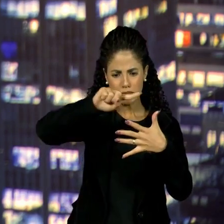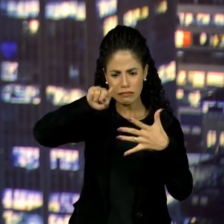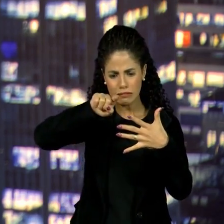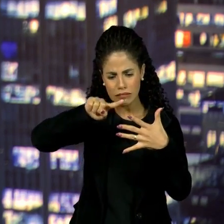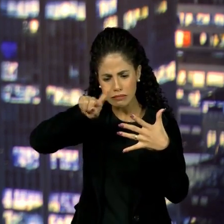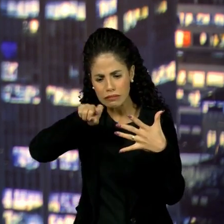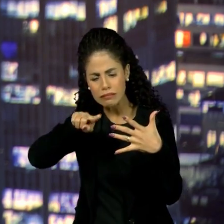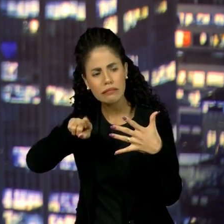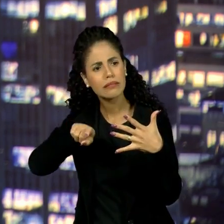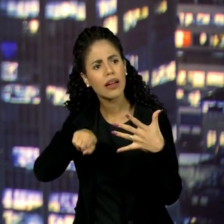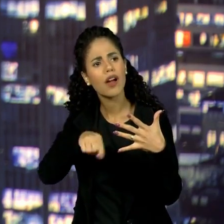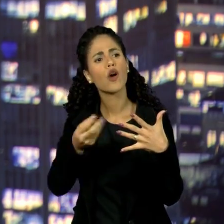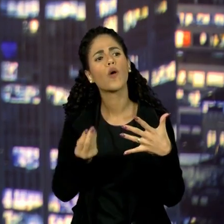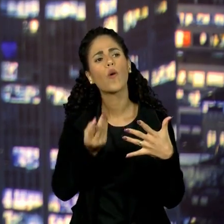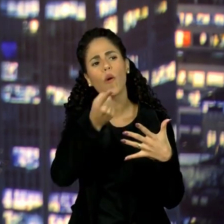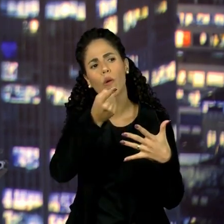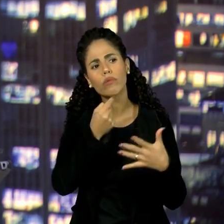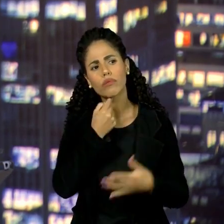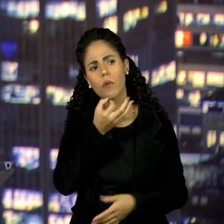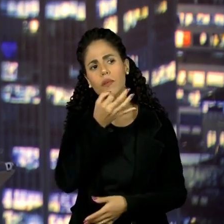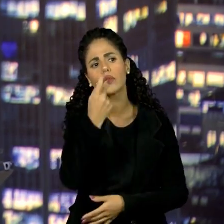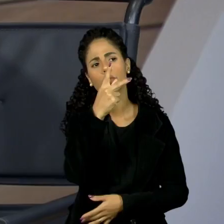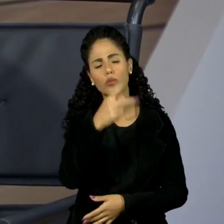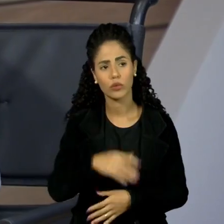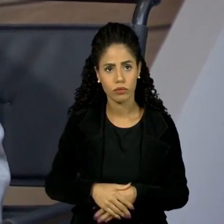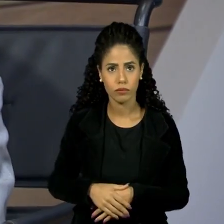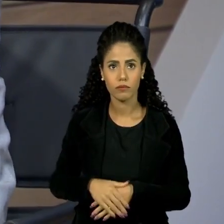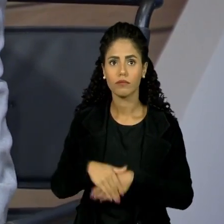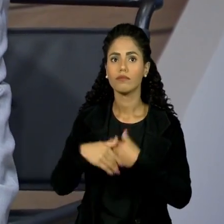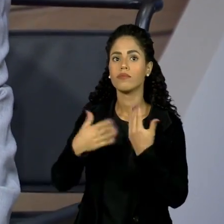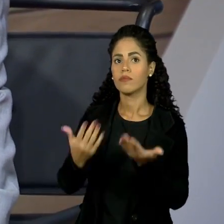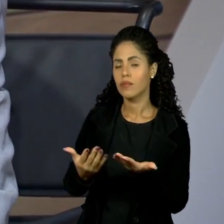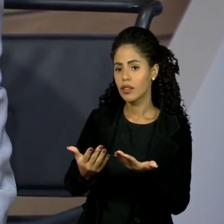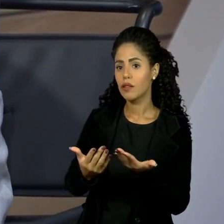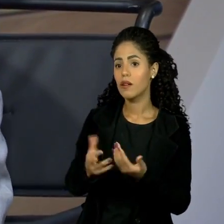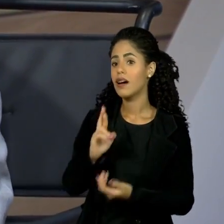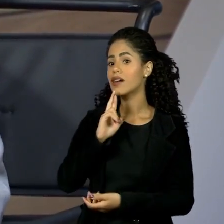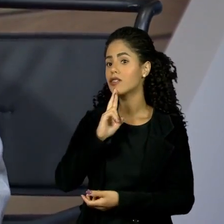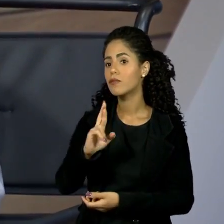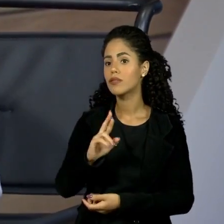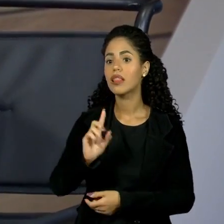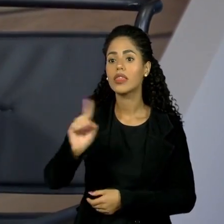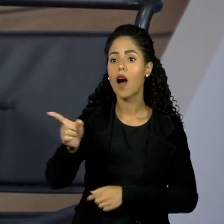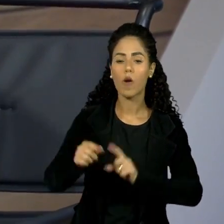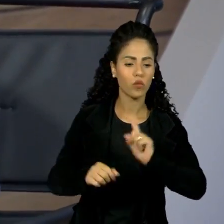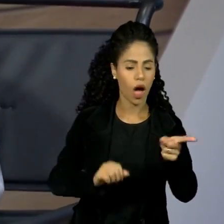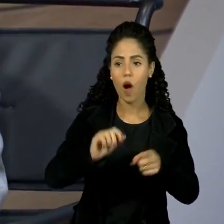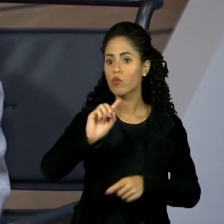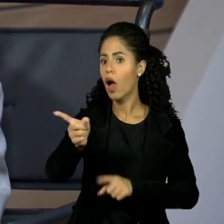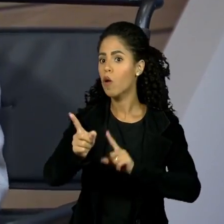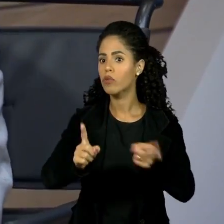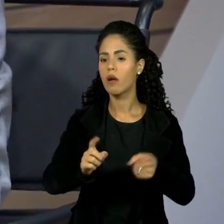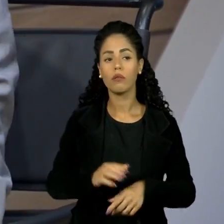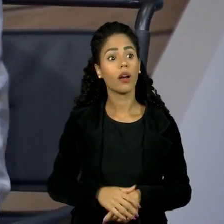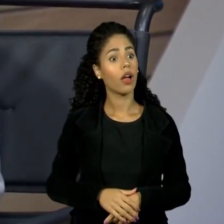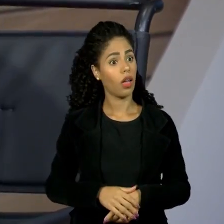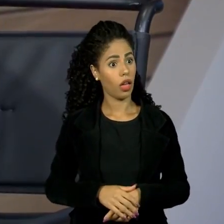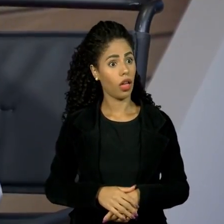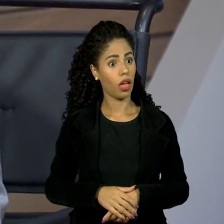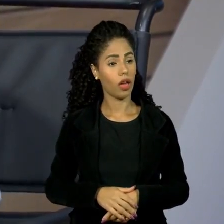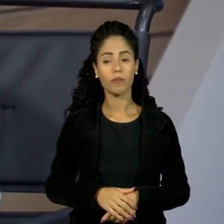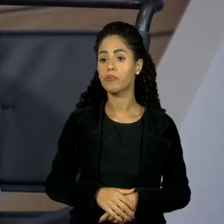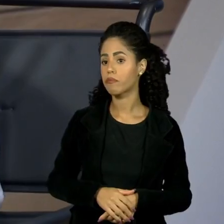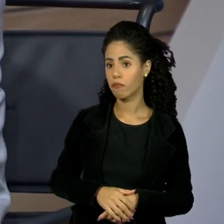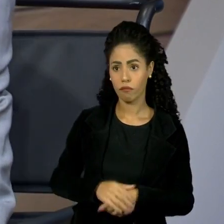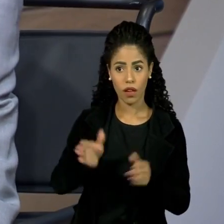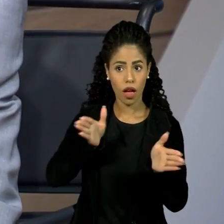disso também, né? Como é que você vê essa questão, Kalash? As respostas curtas às suas perguntas são não, não, não, não. Nós não temos